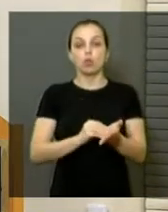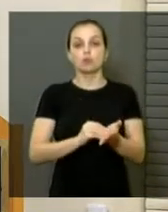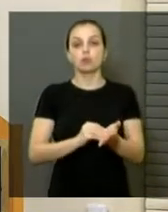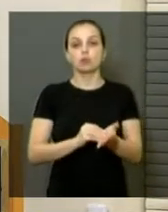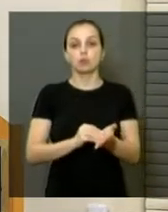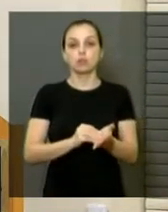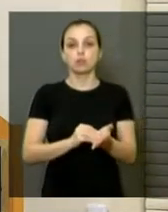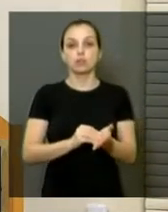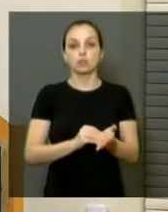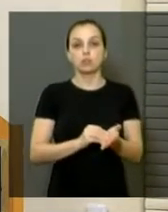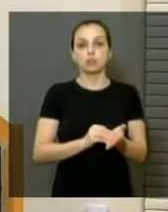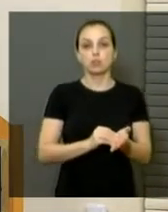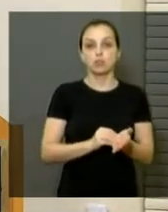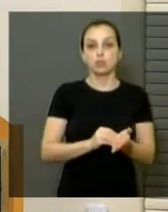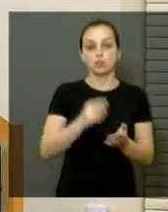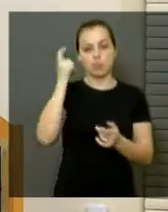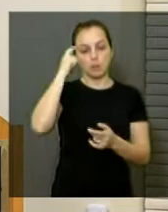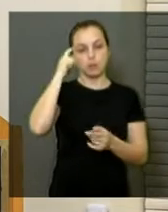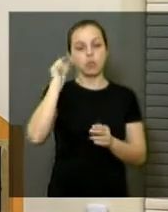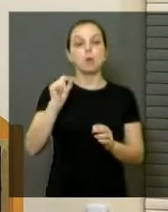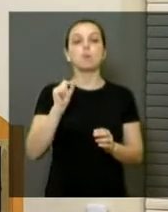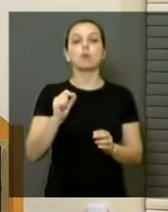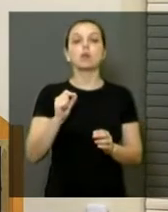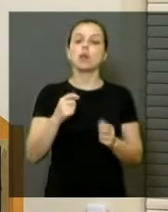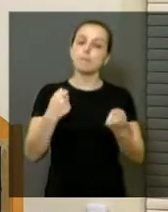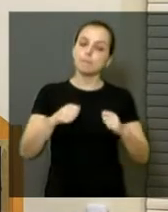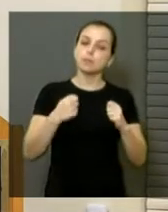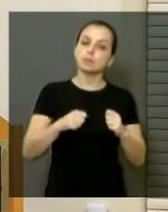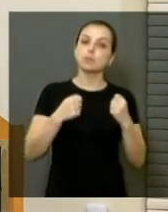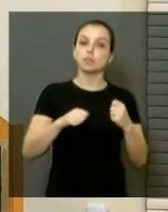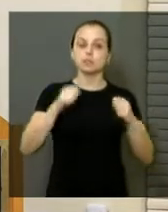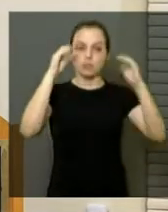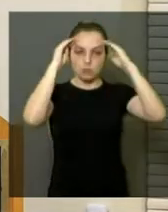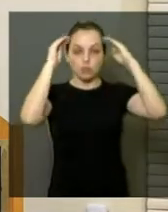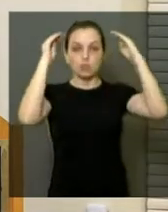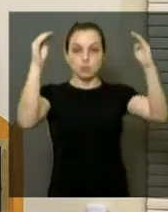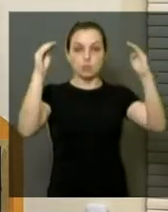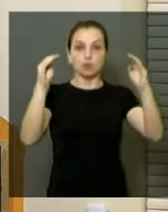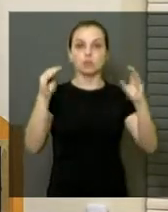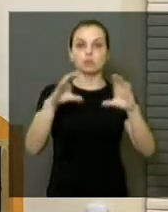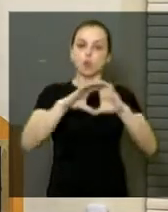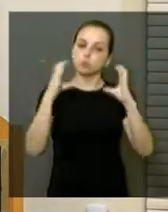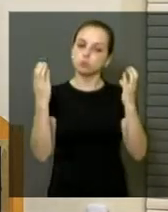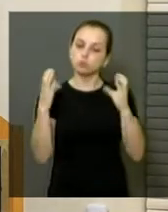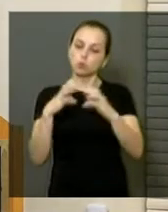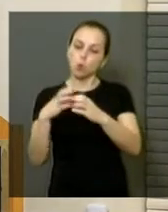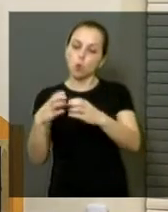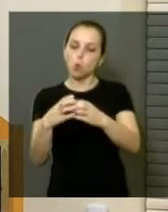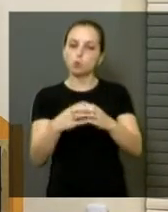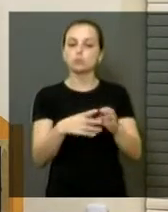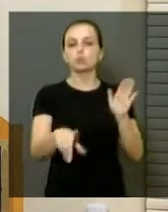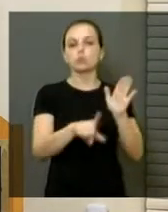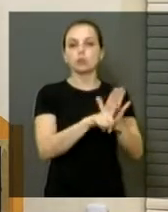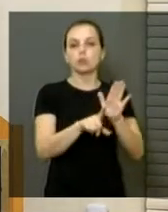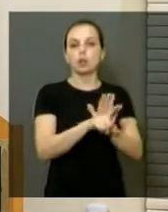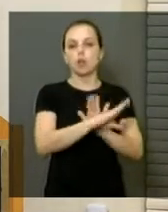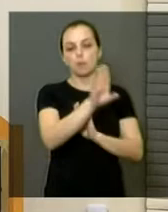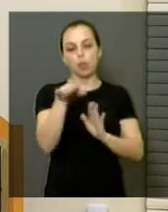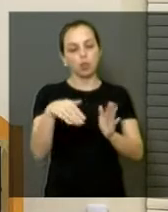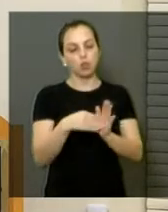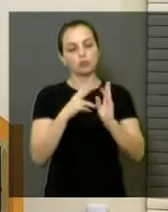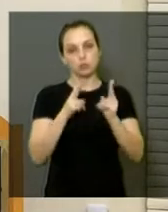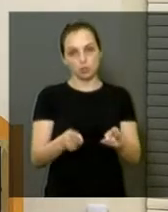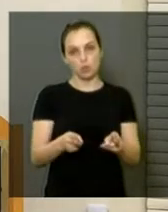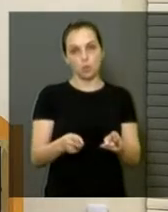cargos também tem que obedecer a um conjunto de leis que regra todo mundo e que o seu cargo não exime. E eu